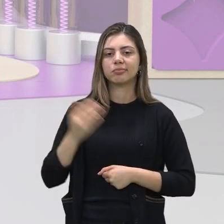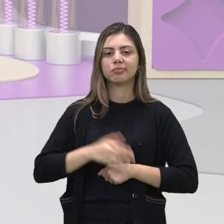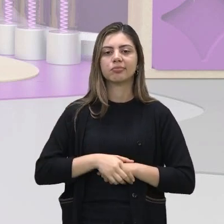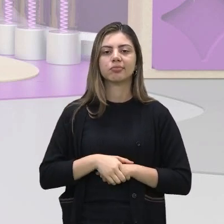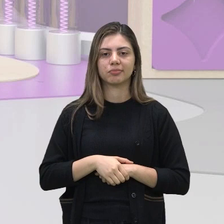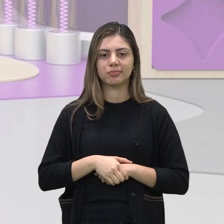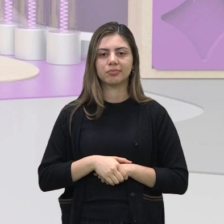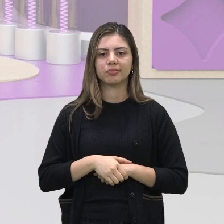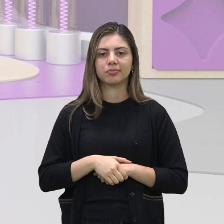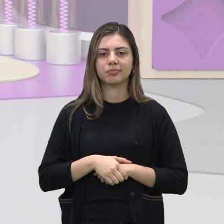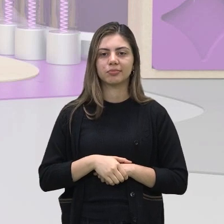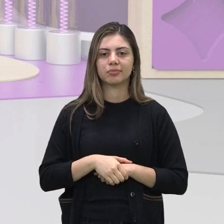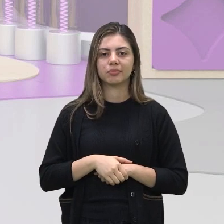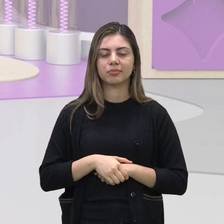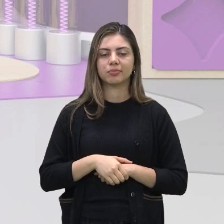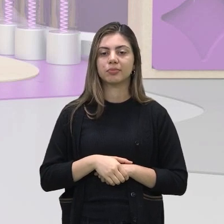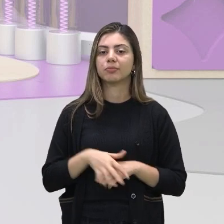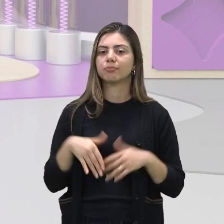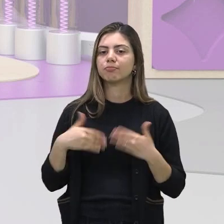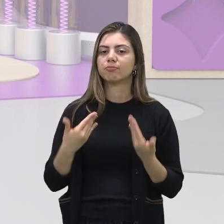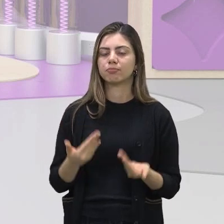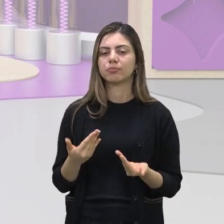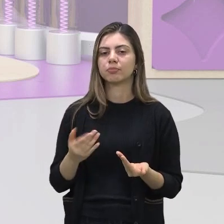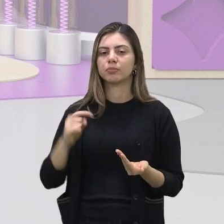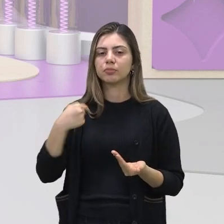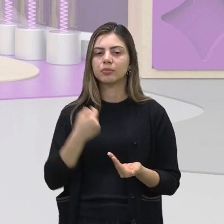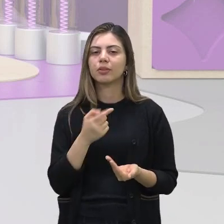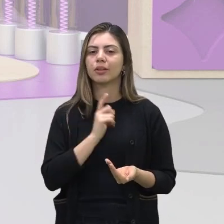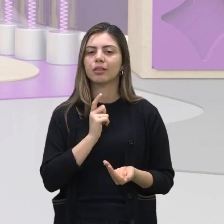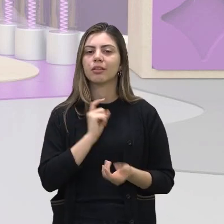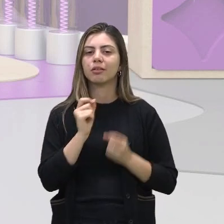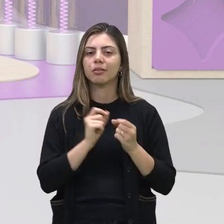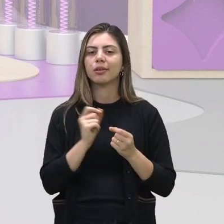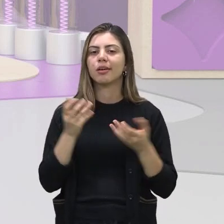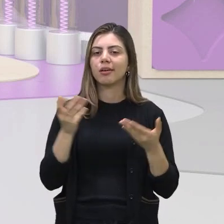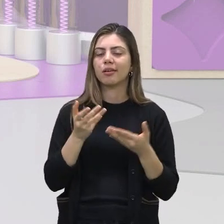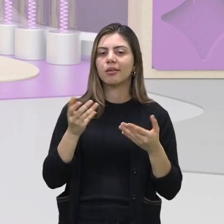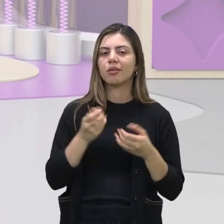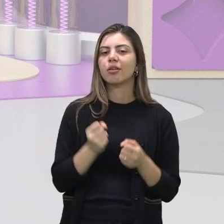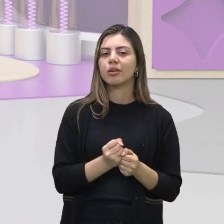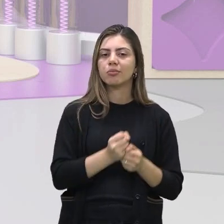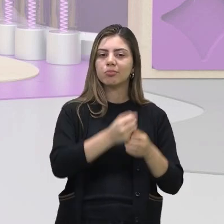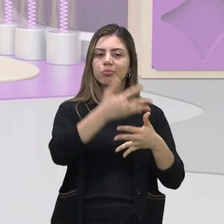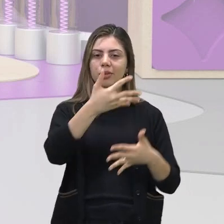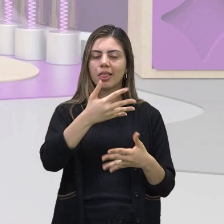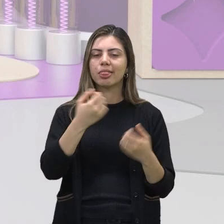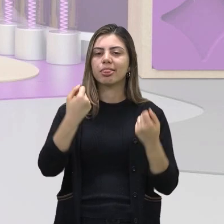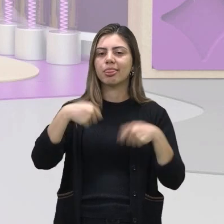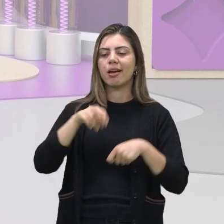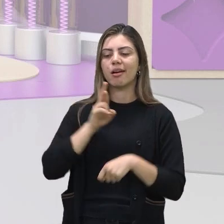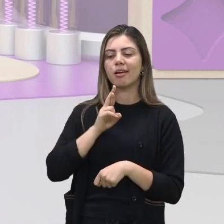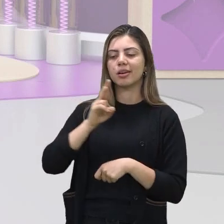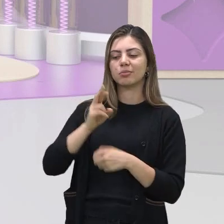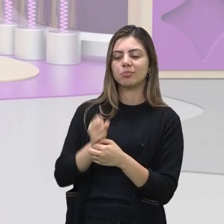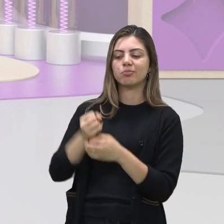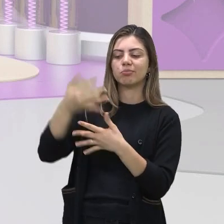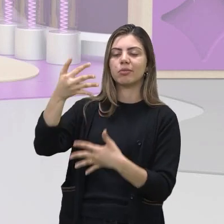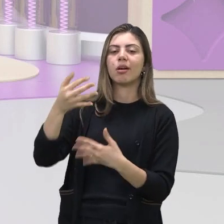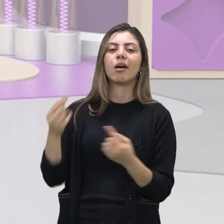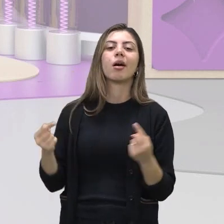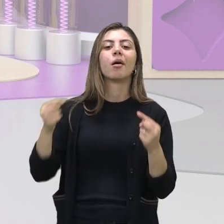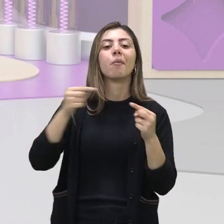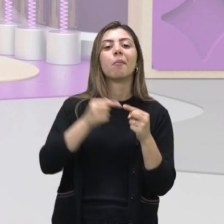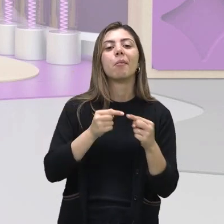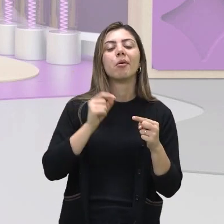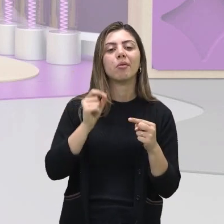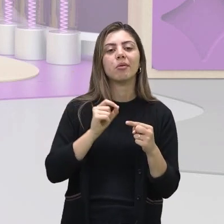6. Então, estamos aí com o nosso diagrama de árvore. O que que ele está representando?